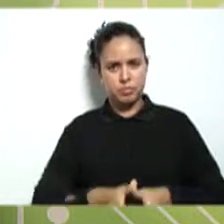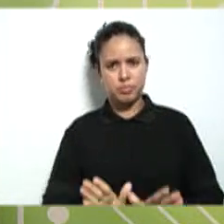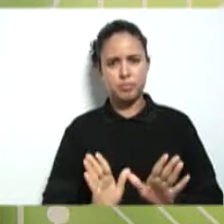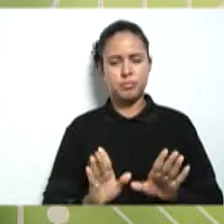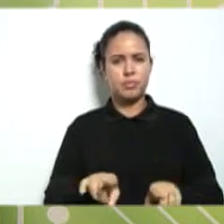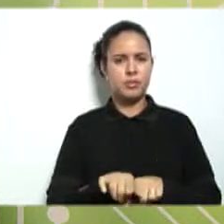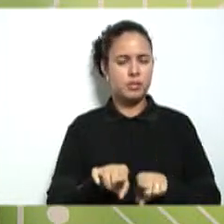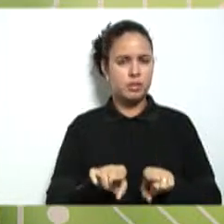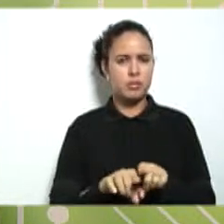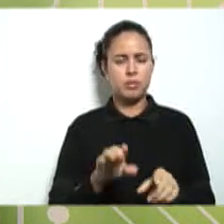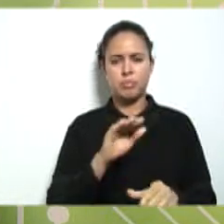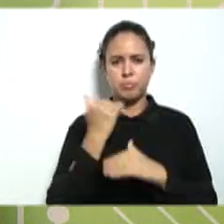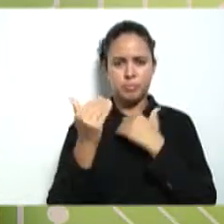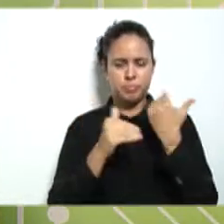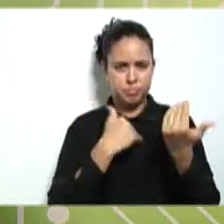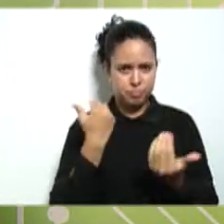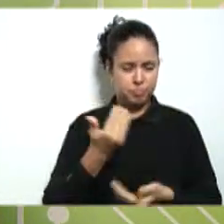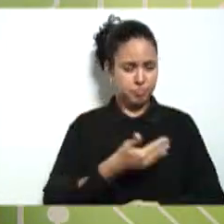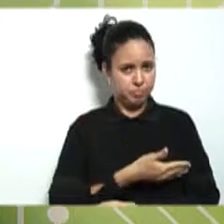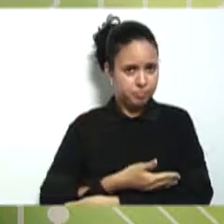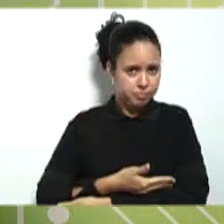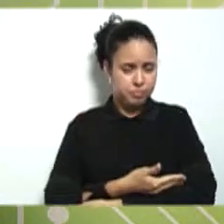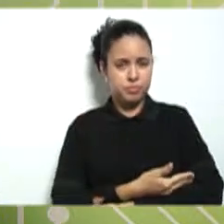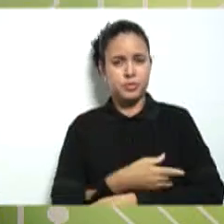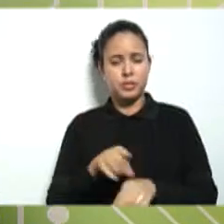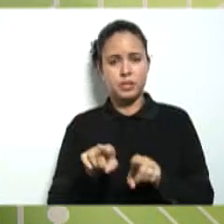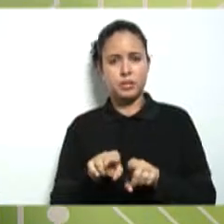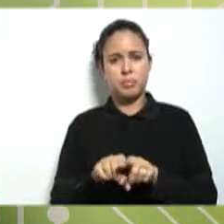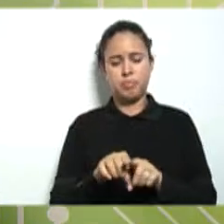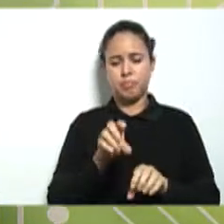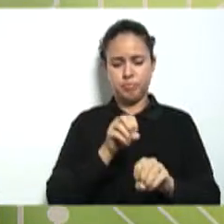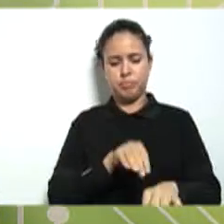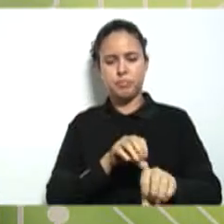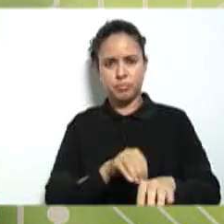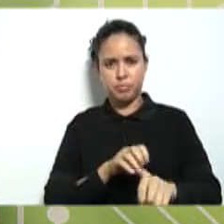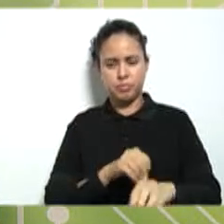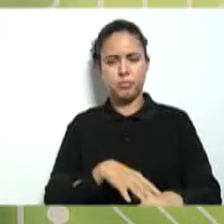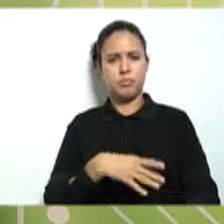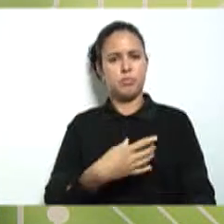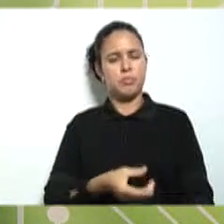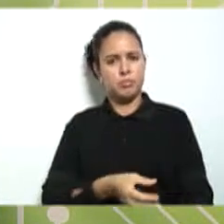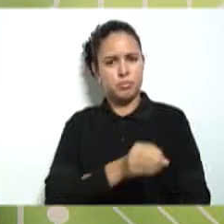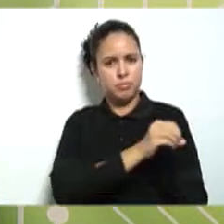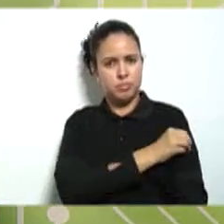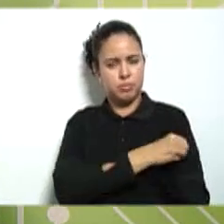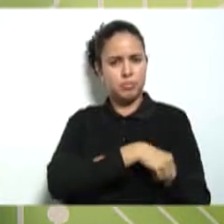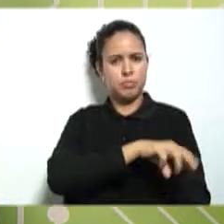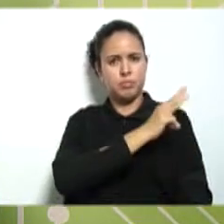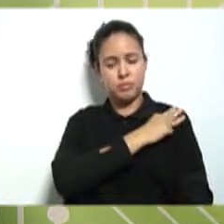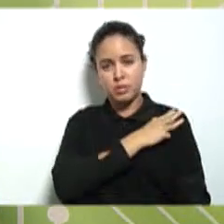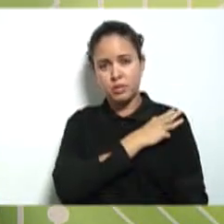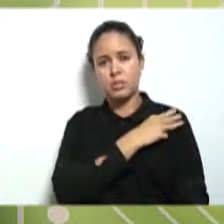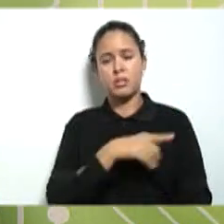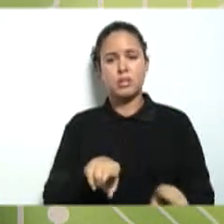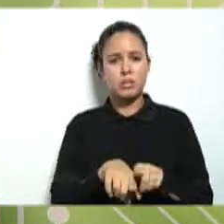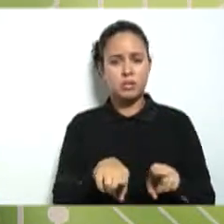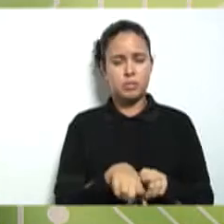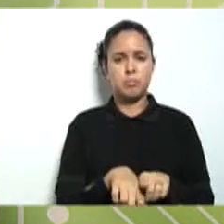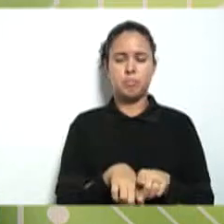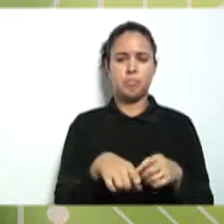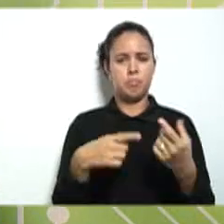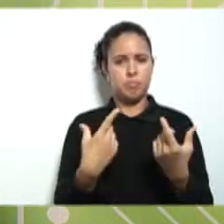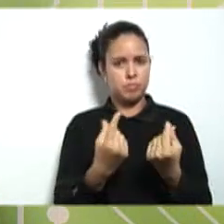possibilidade de mortalidade infantil. Ele traz também a questão da educação, os anos de escolarização que uma pessoa tem, e também a questão da renda per